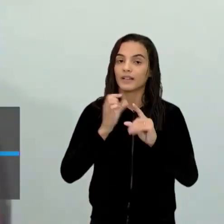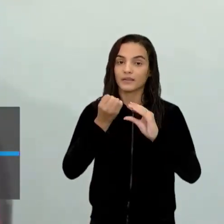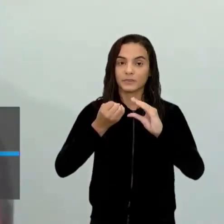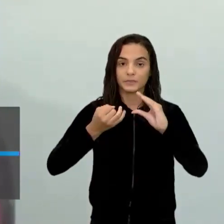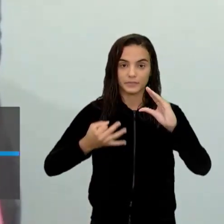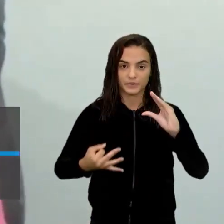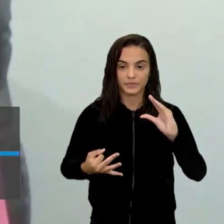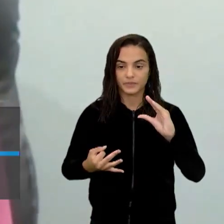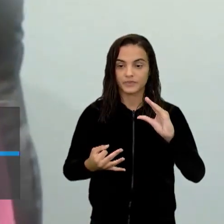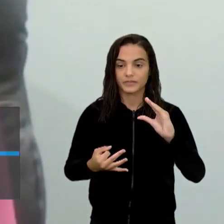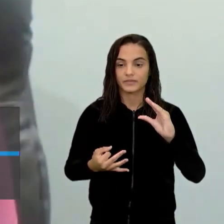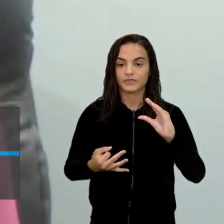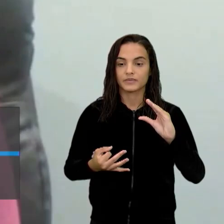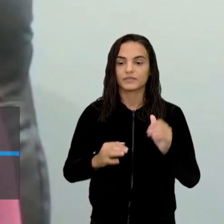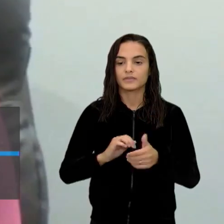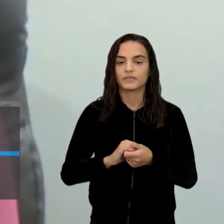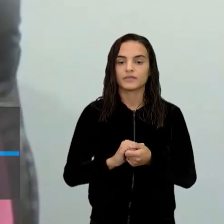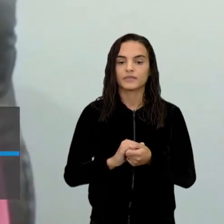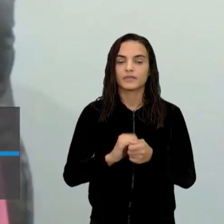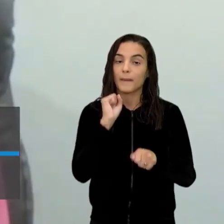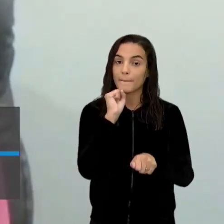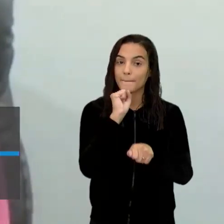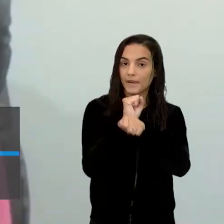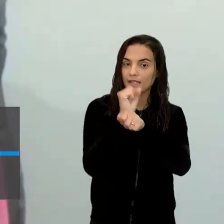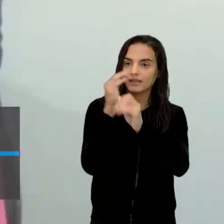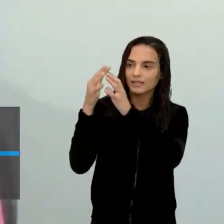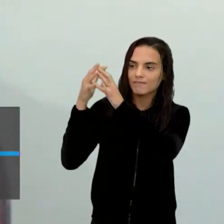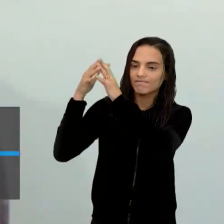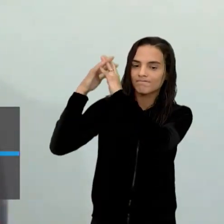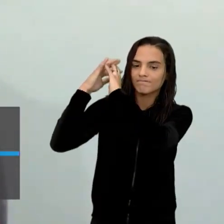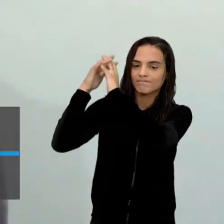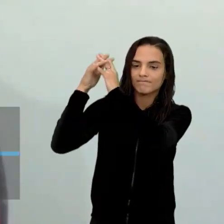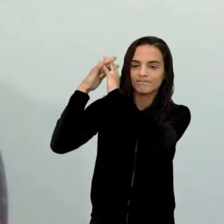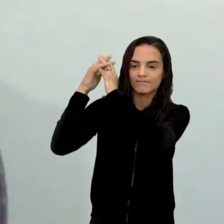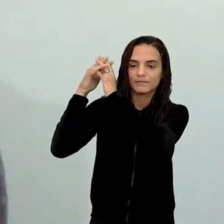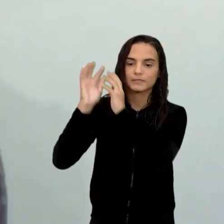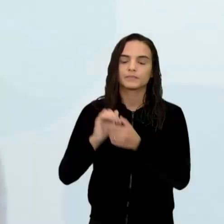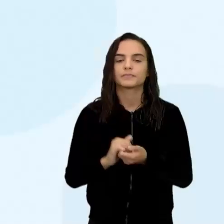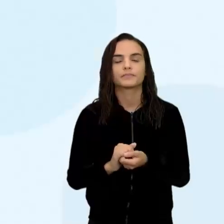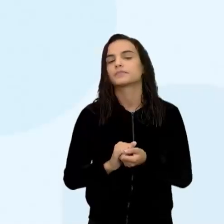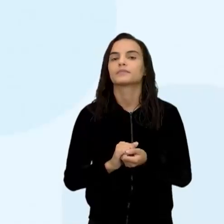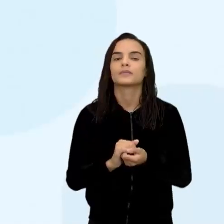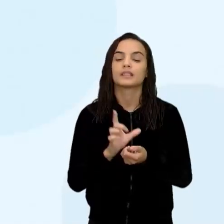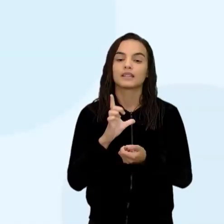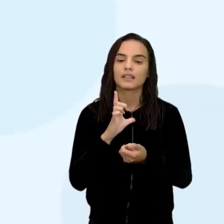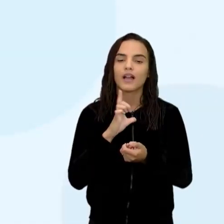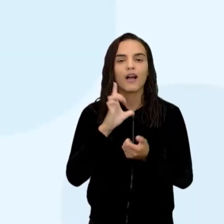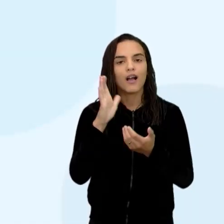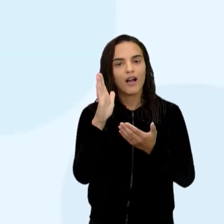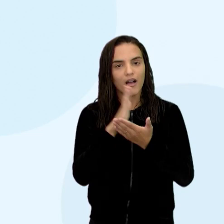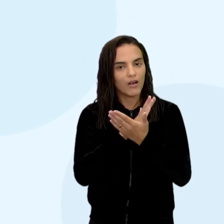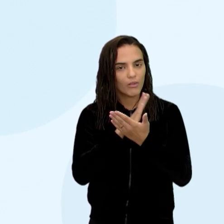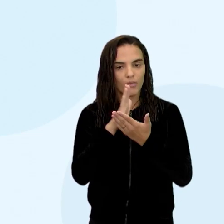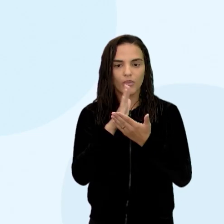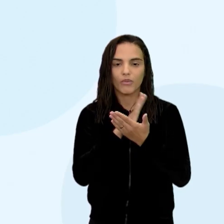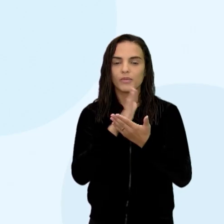característica a paralisia cerebral, que é são